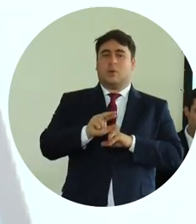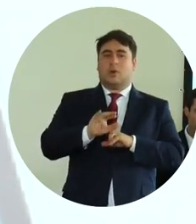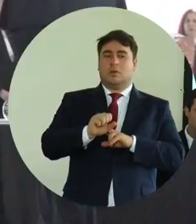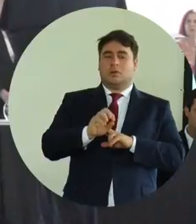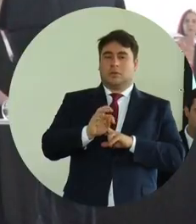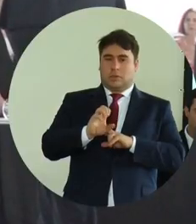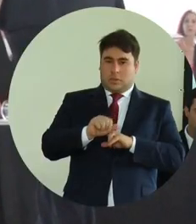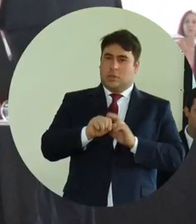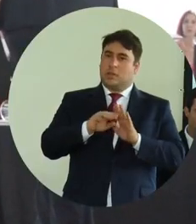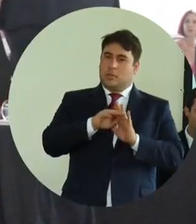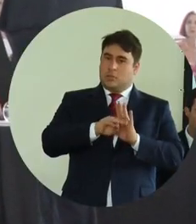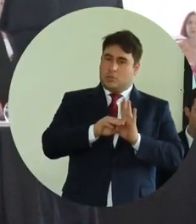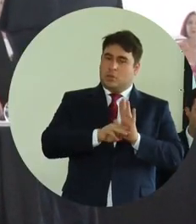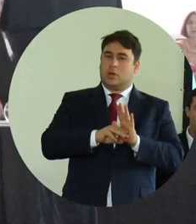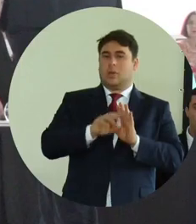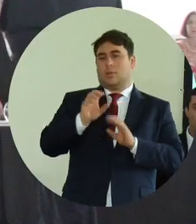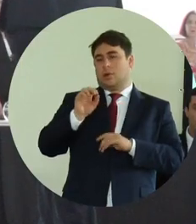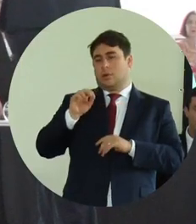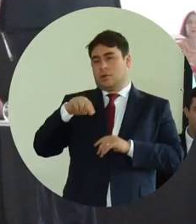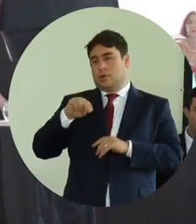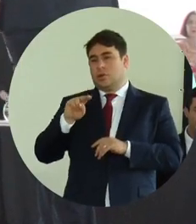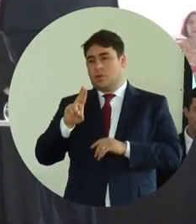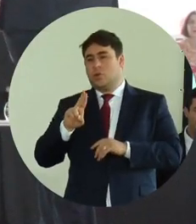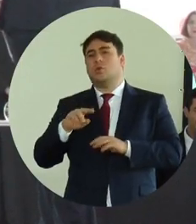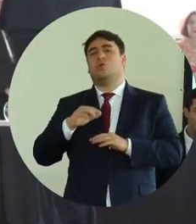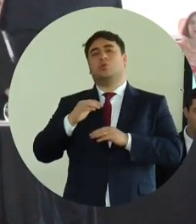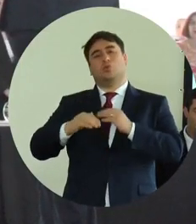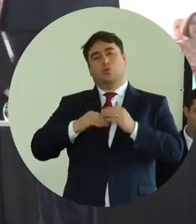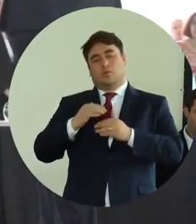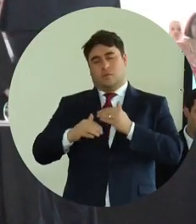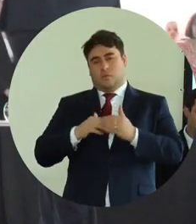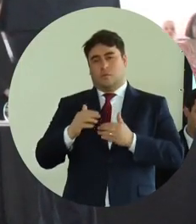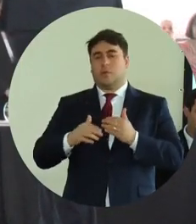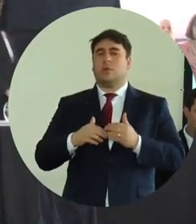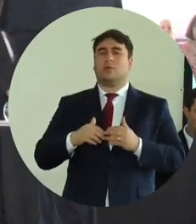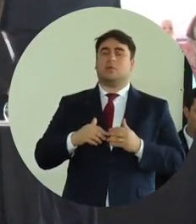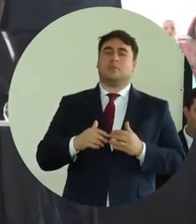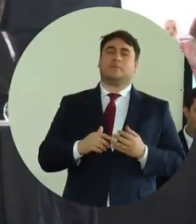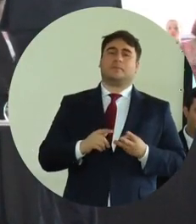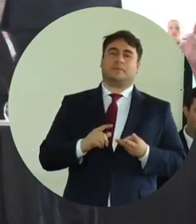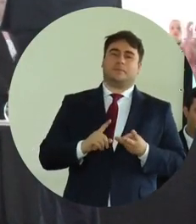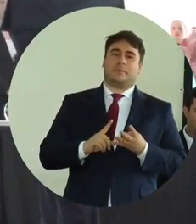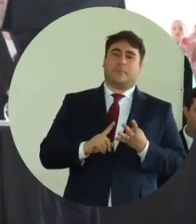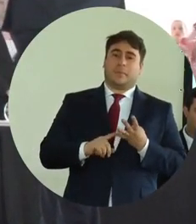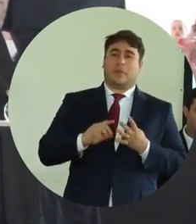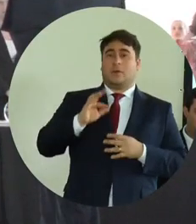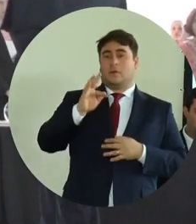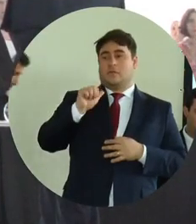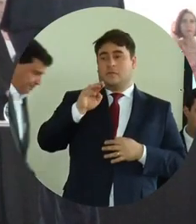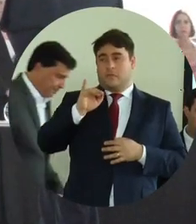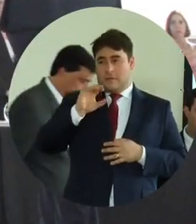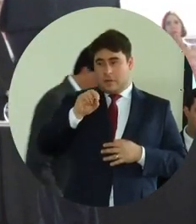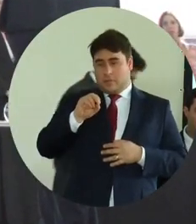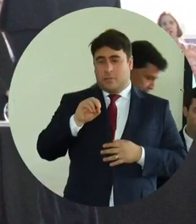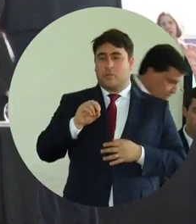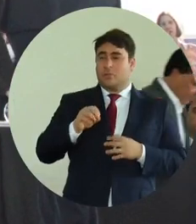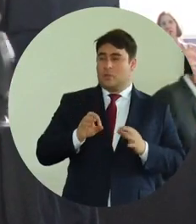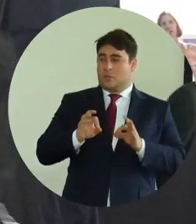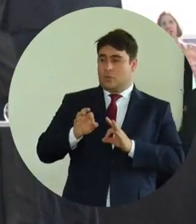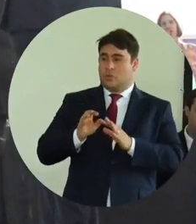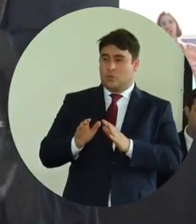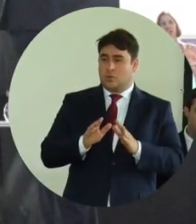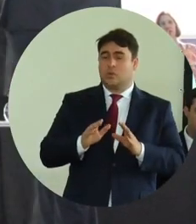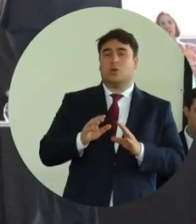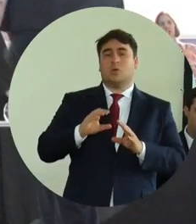Baione, do Programa das Nações Unidas para o Desenvolvimento, PNUD. Fábio Soares Eon, da Organização